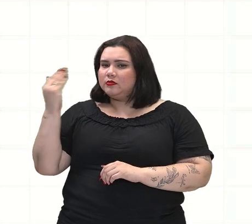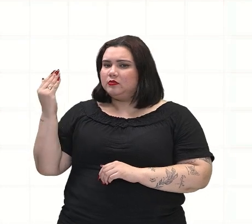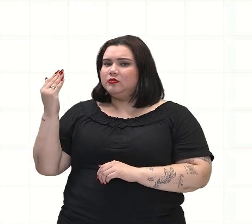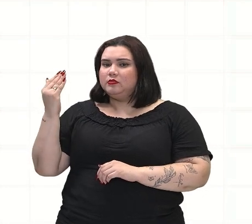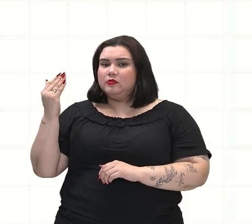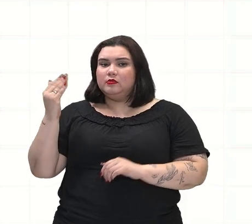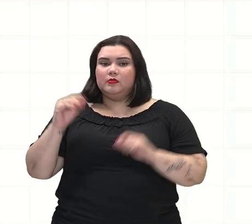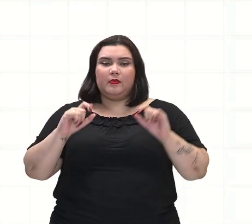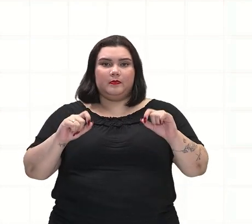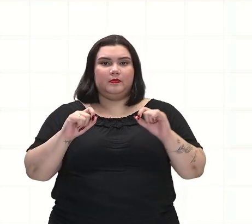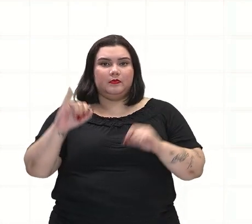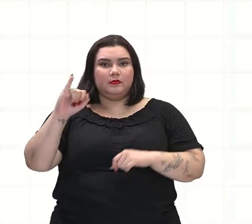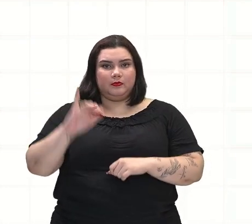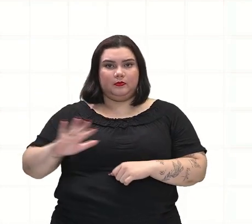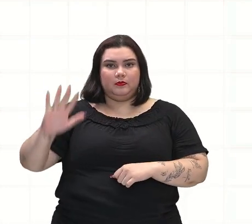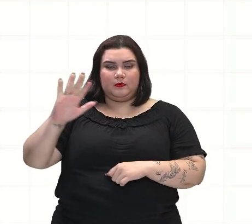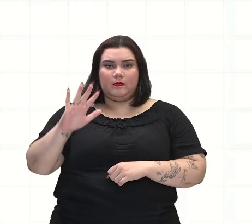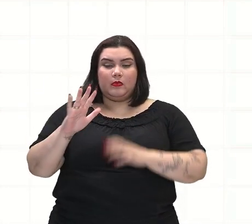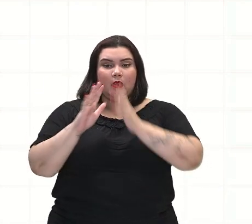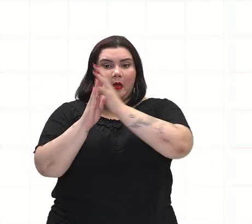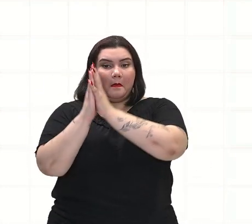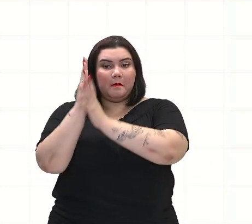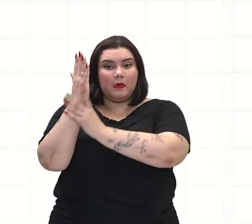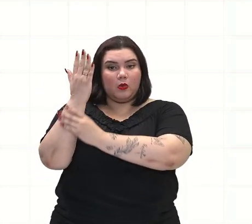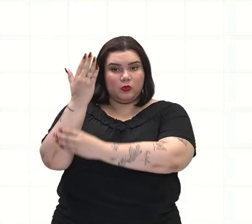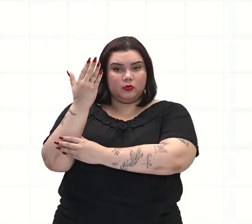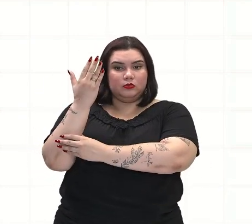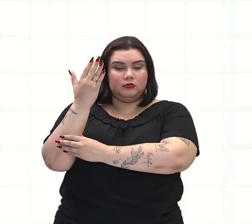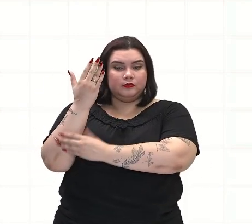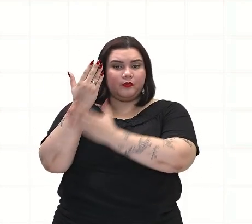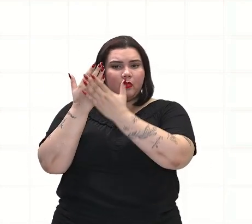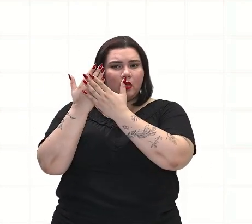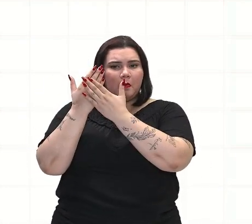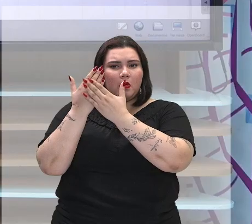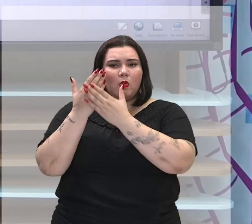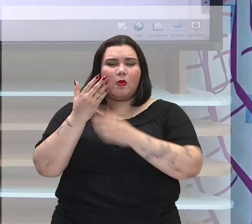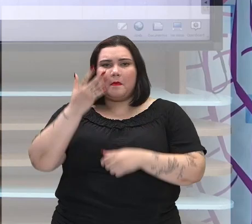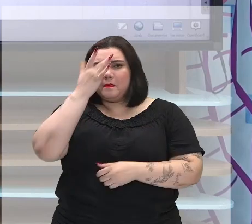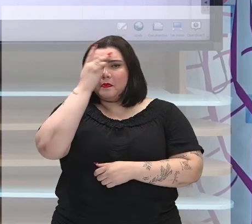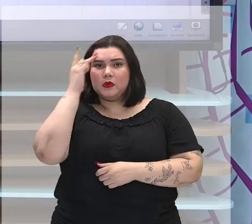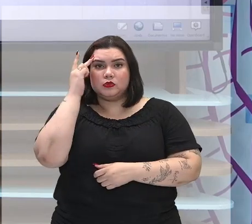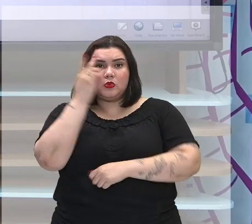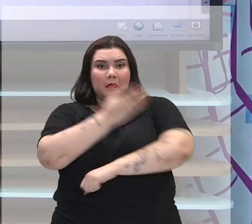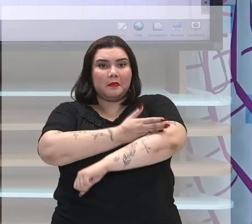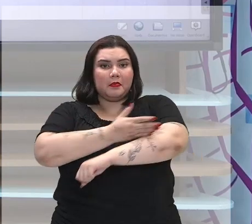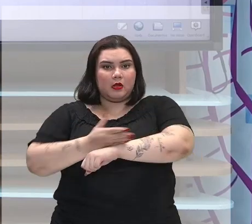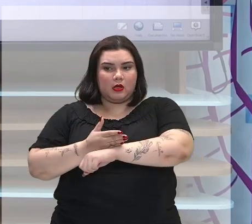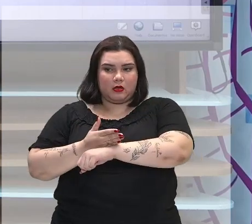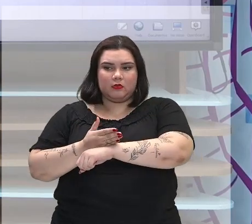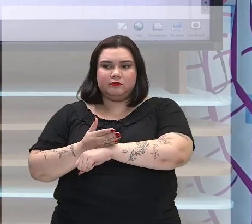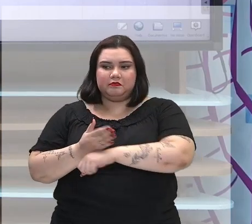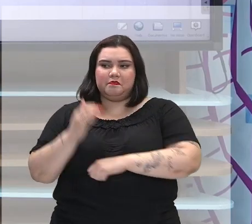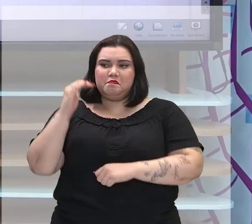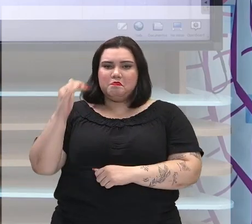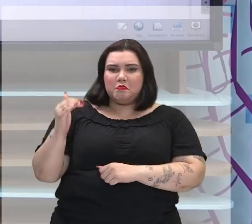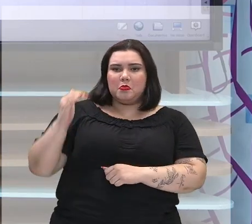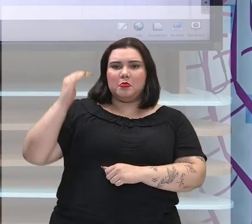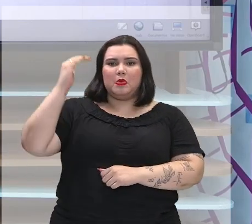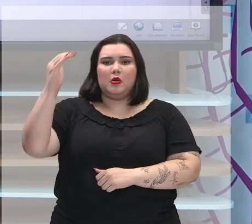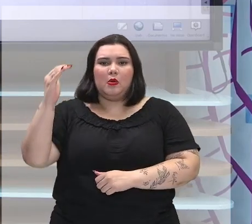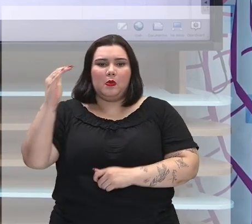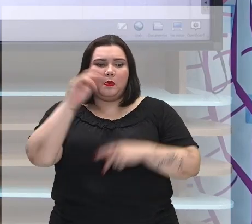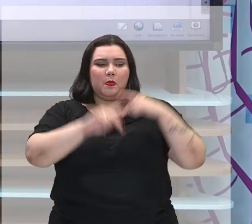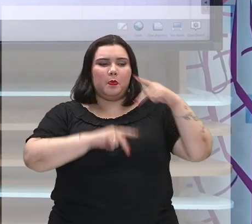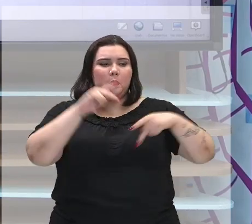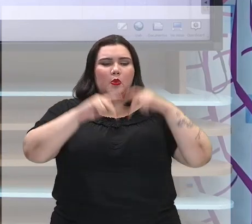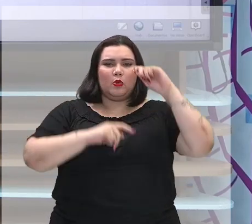né, branca que suprime um outro povo. E de um modo geral,